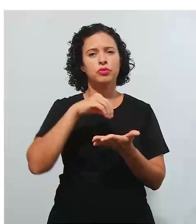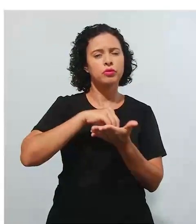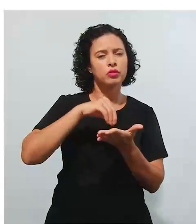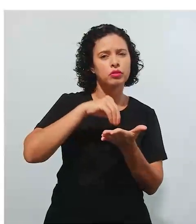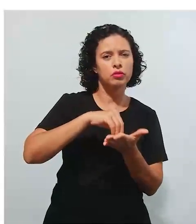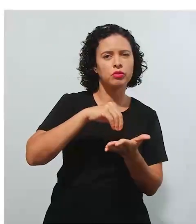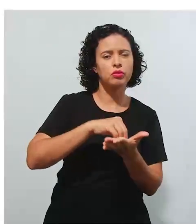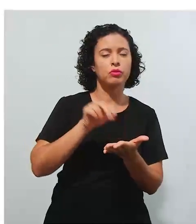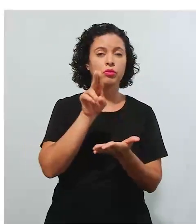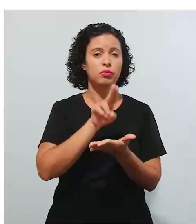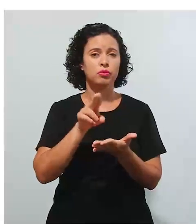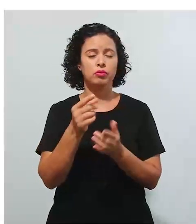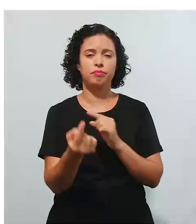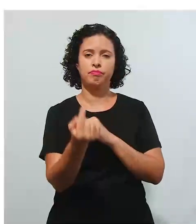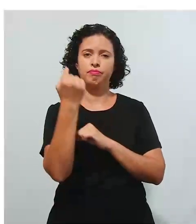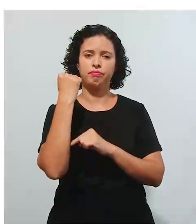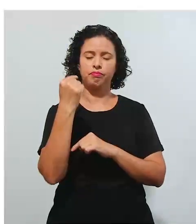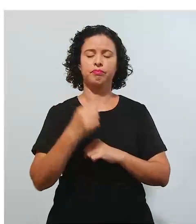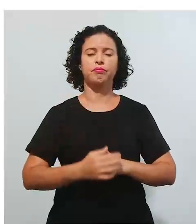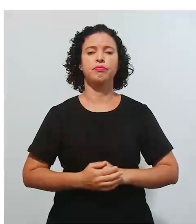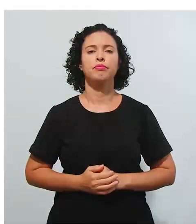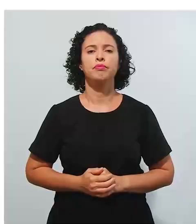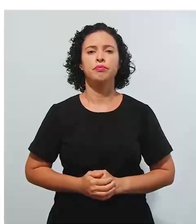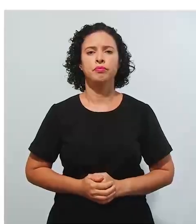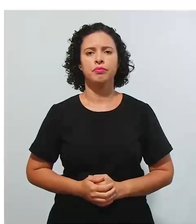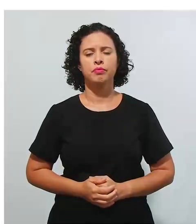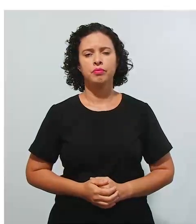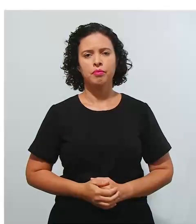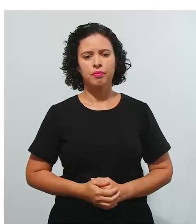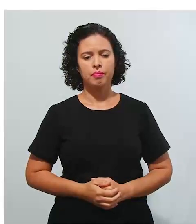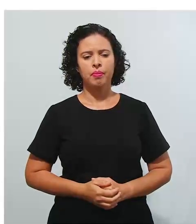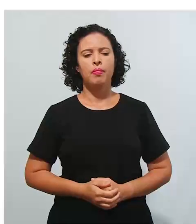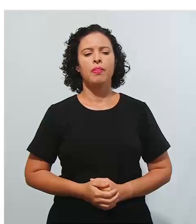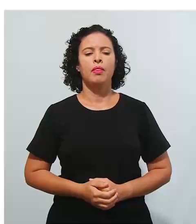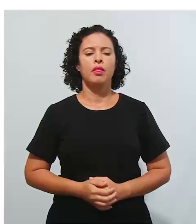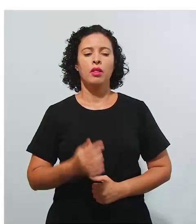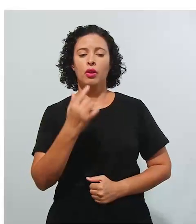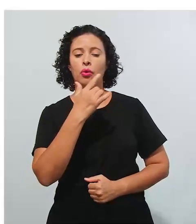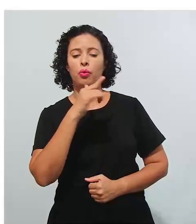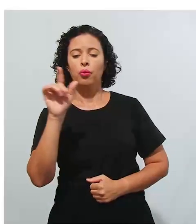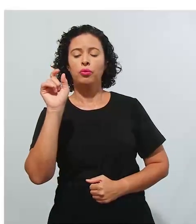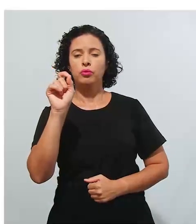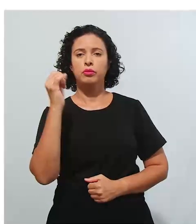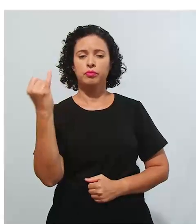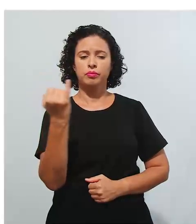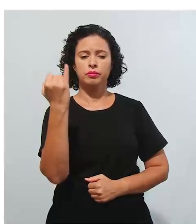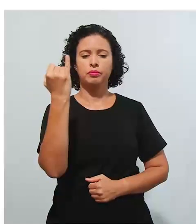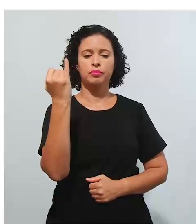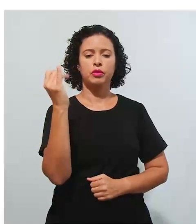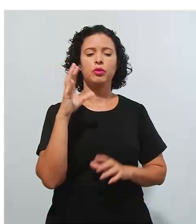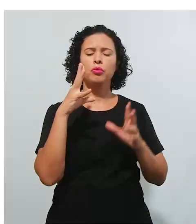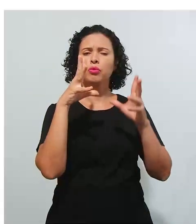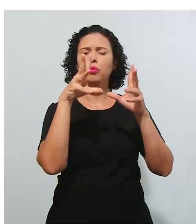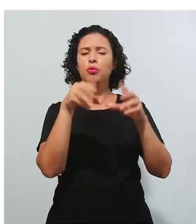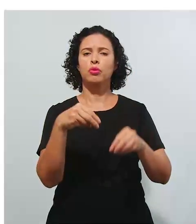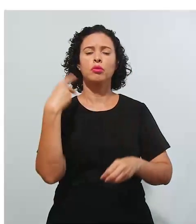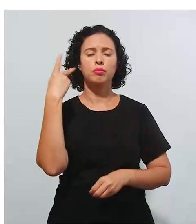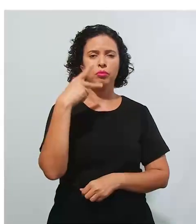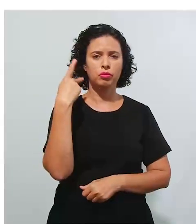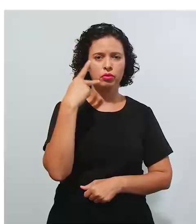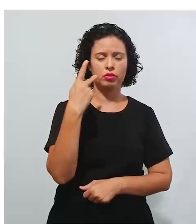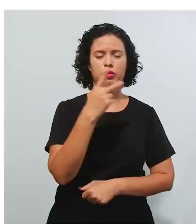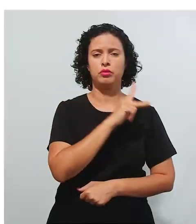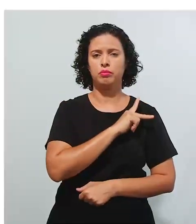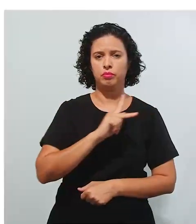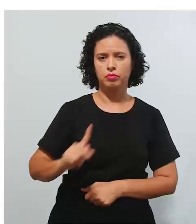anteriormente, dentre outros fatores. Outro entendimento fundamental é que toda política pública